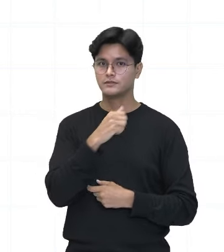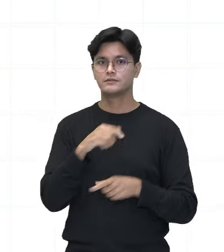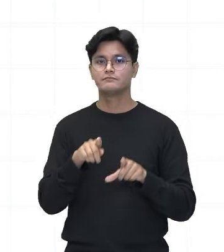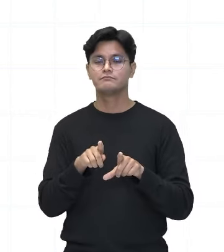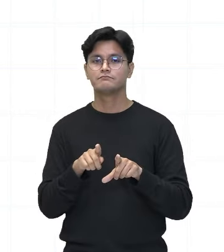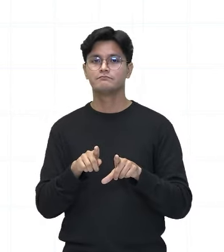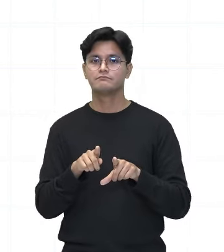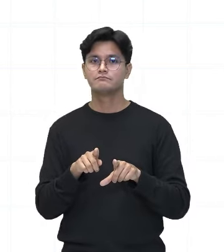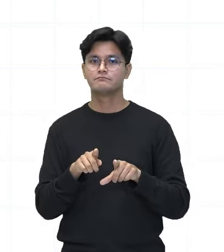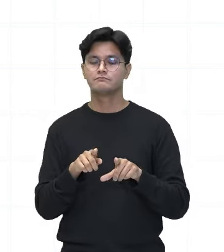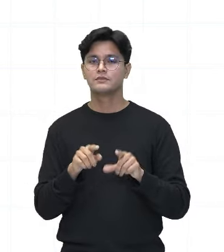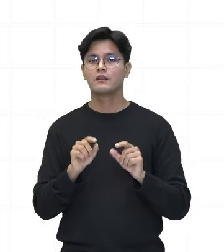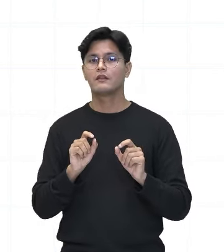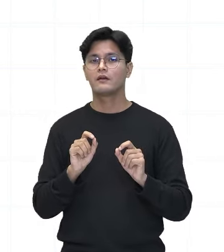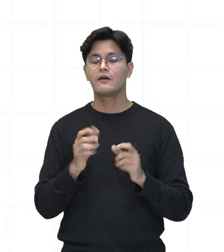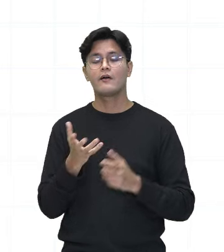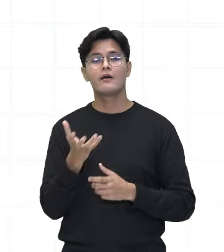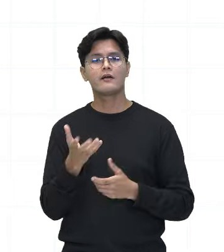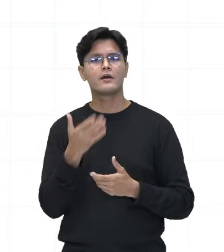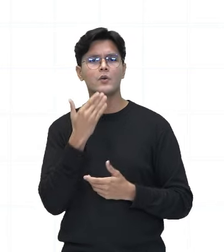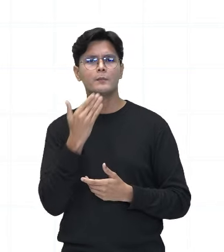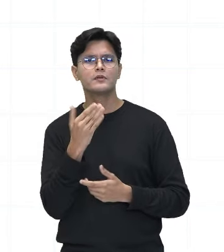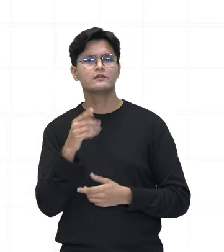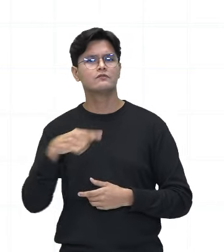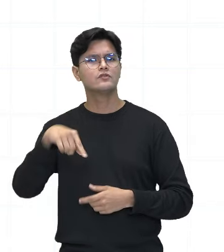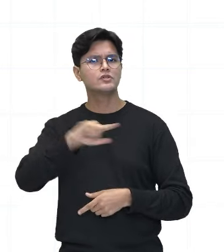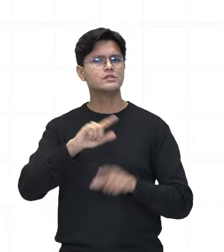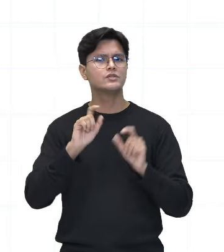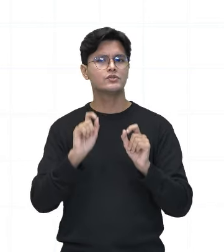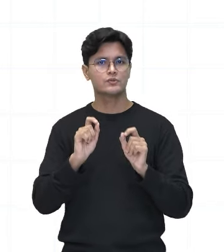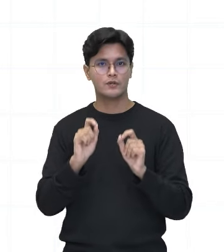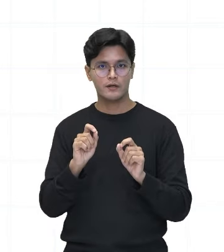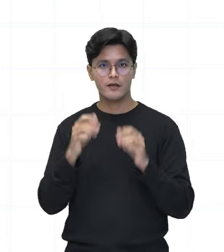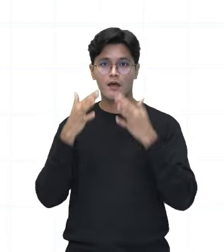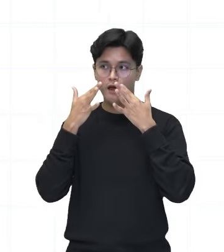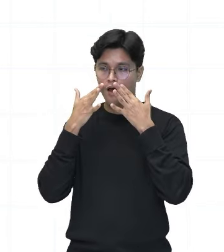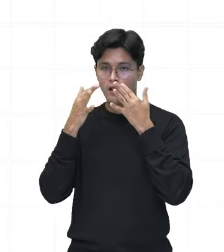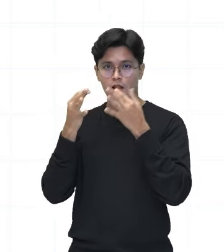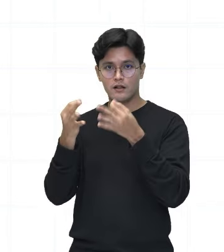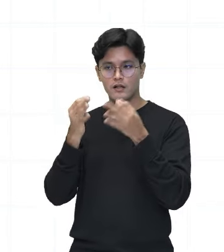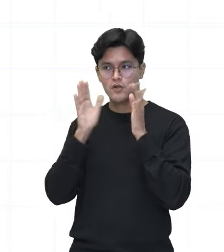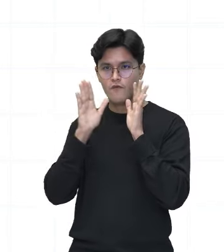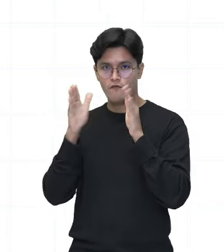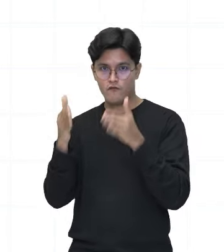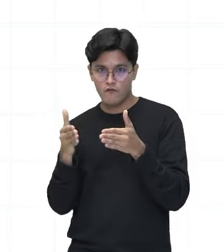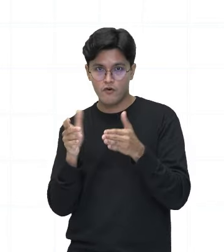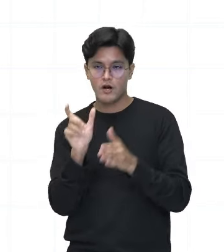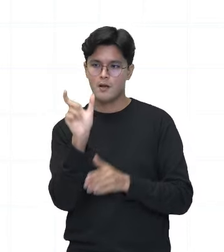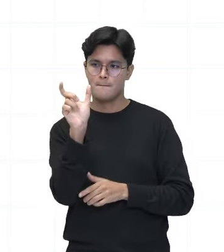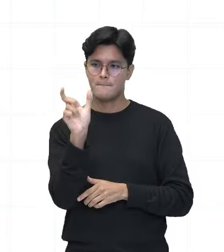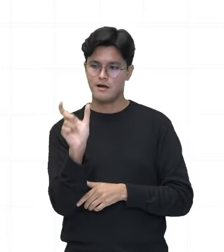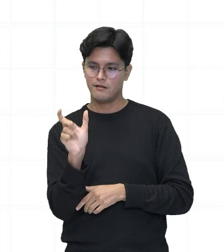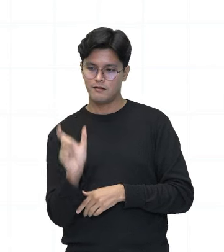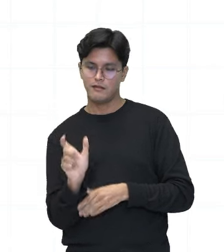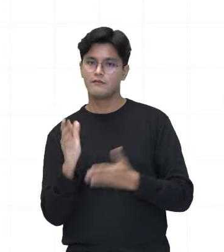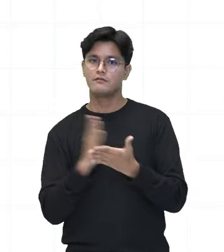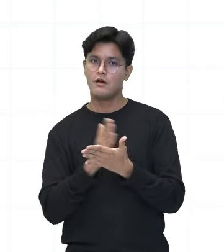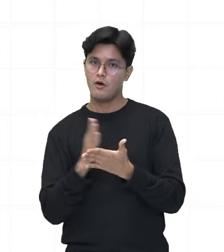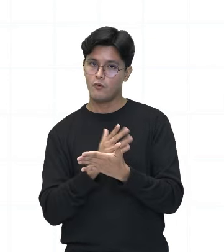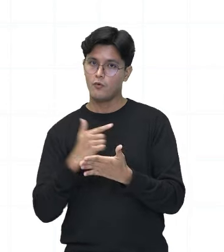quero pedir para vocês que fiquem atentos a algumas palavras que eu vou falar, para que